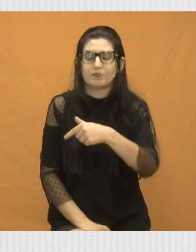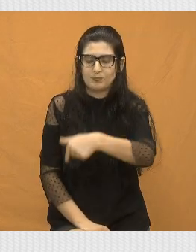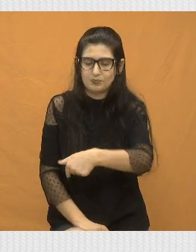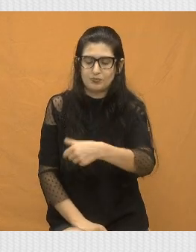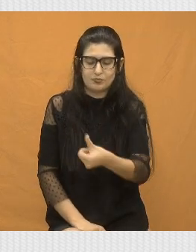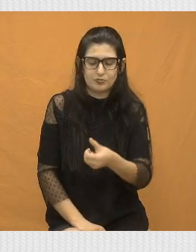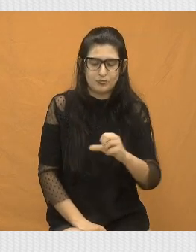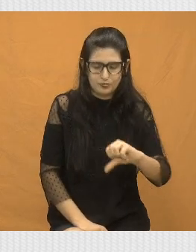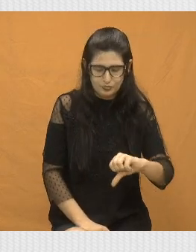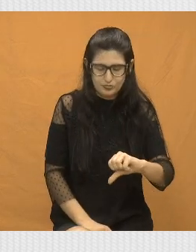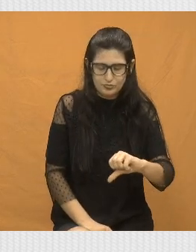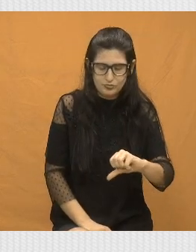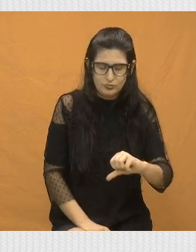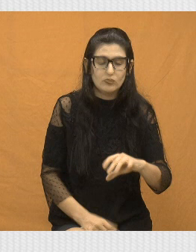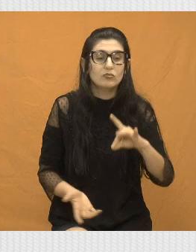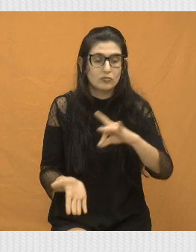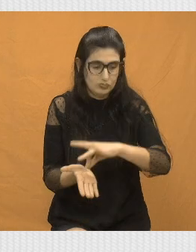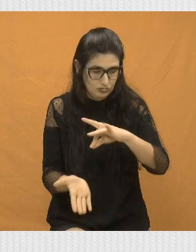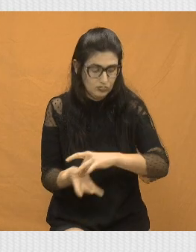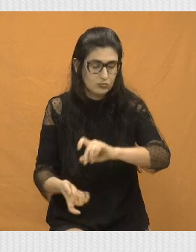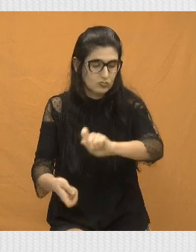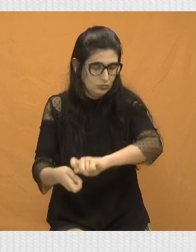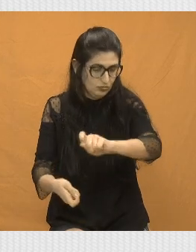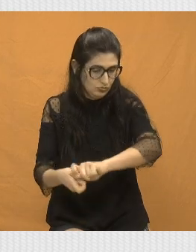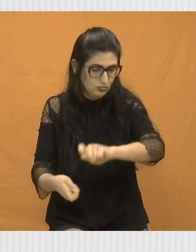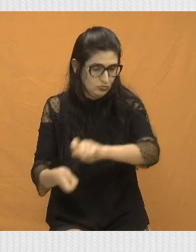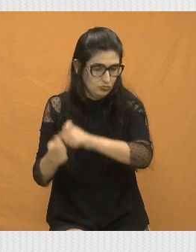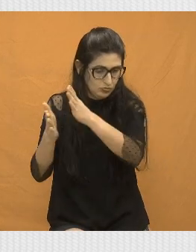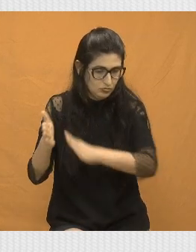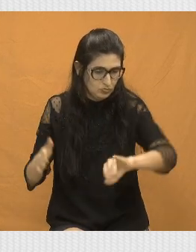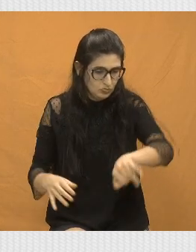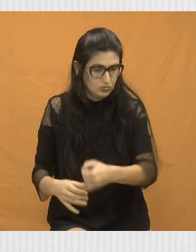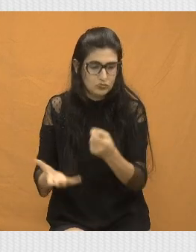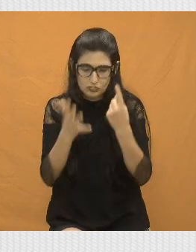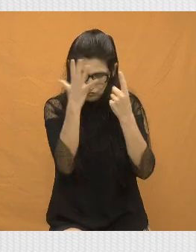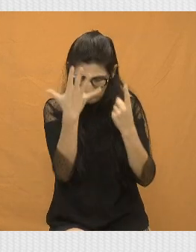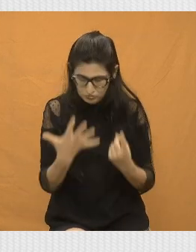260.779.000 e foi realizado no primeiro quadrimestre